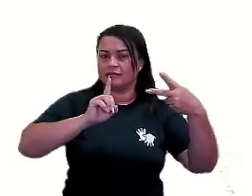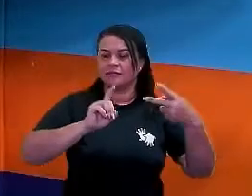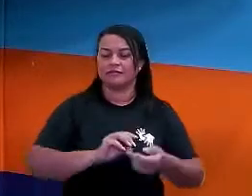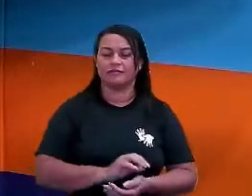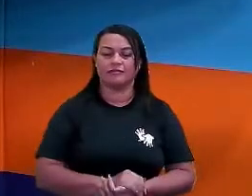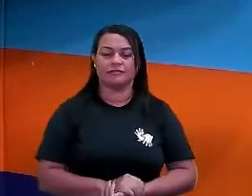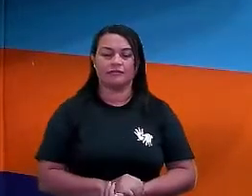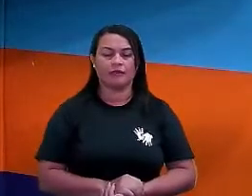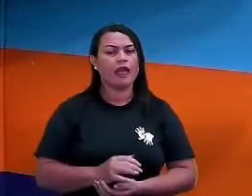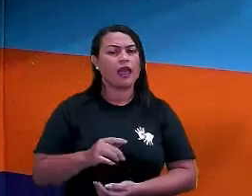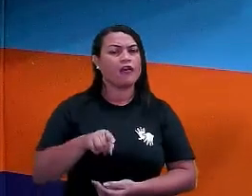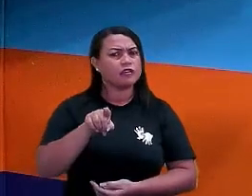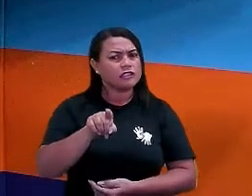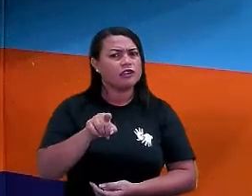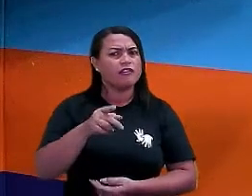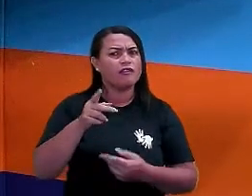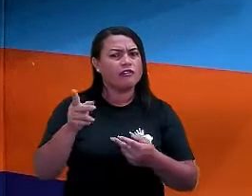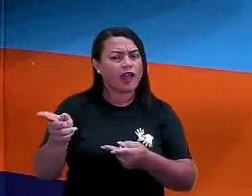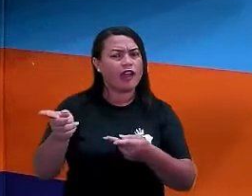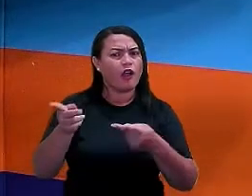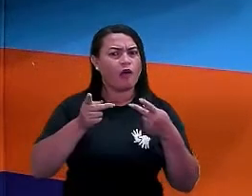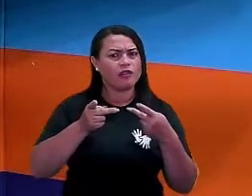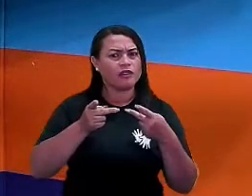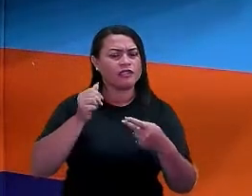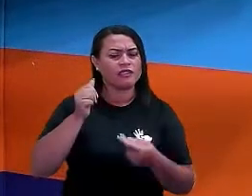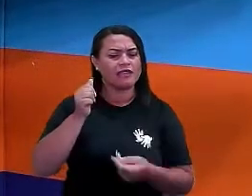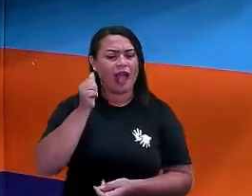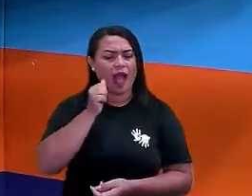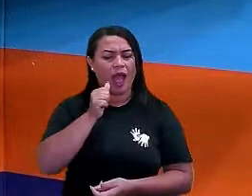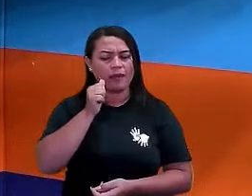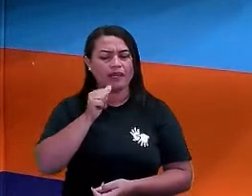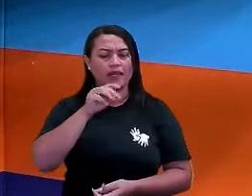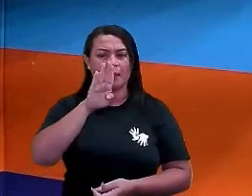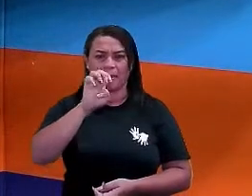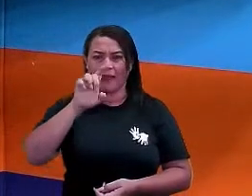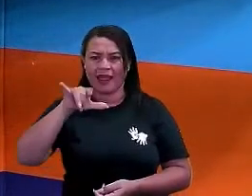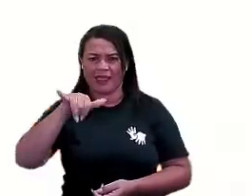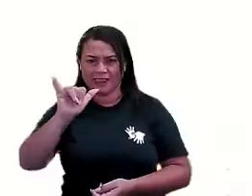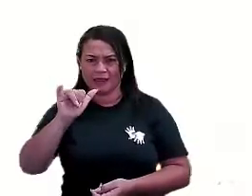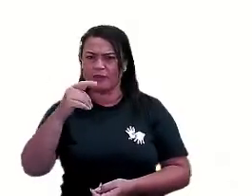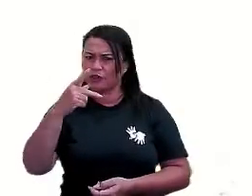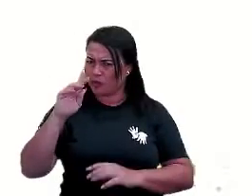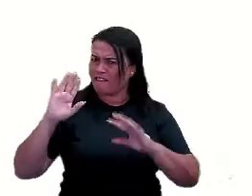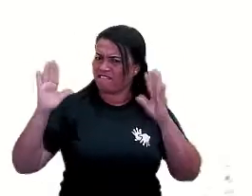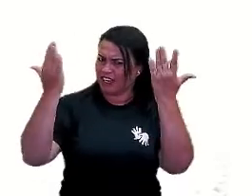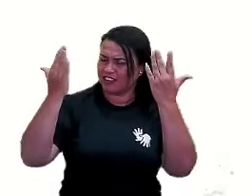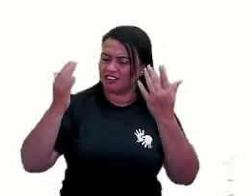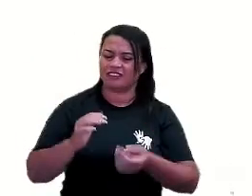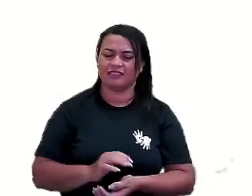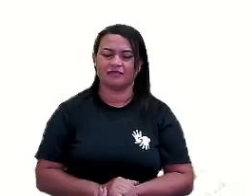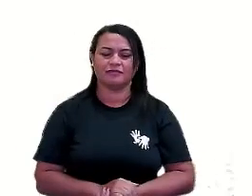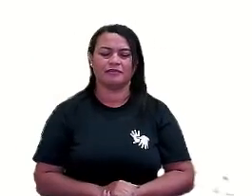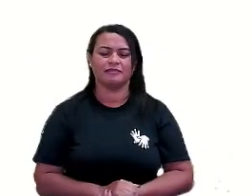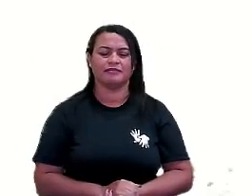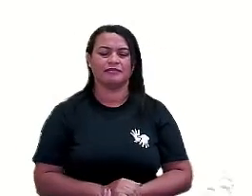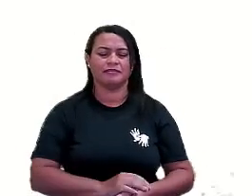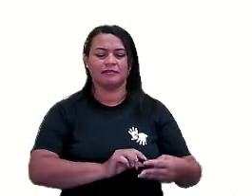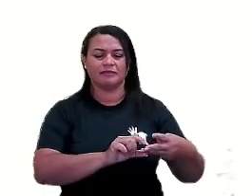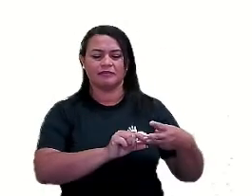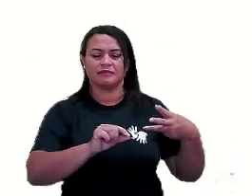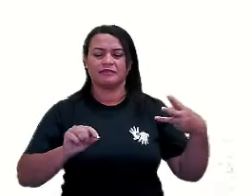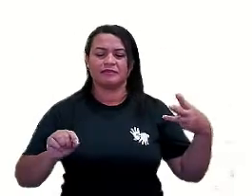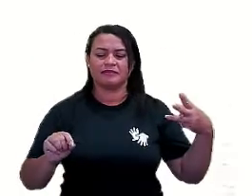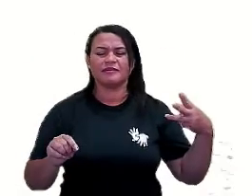party? Você vai convidar a Belly para a sua festa? Convide, ela é uma pessoa legal, tá? Or, are you going to prepare a